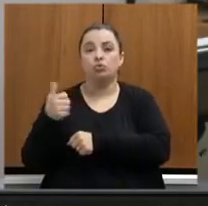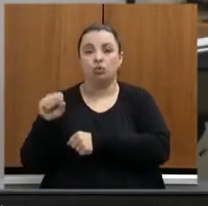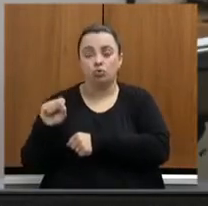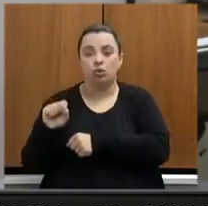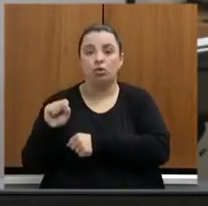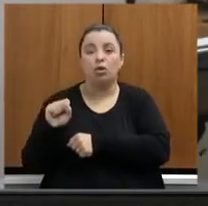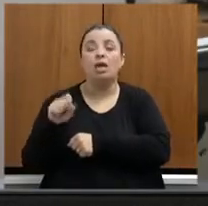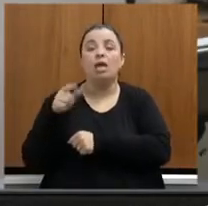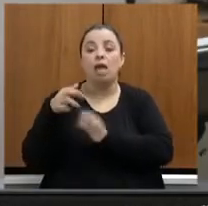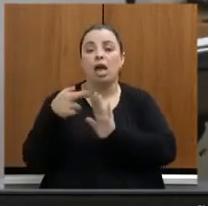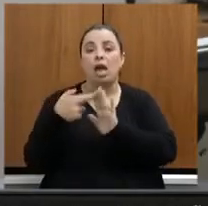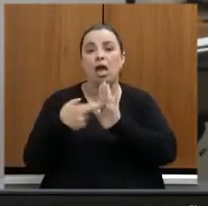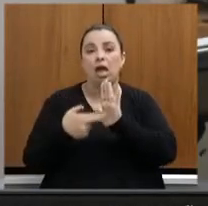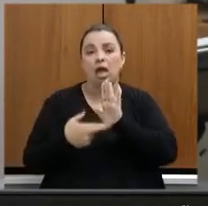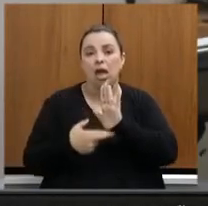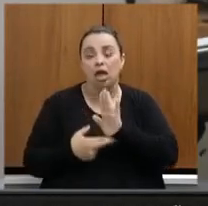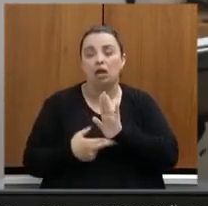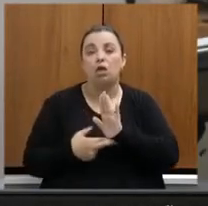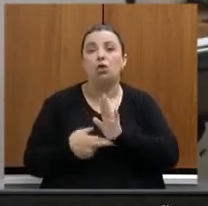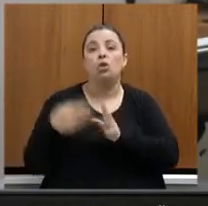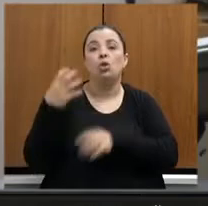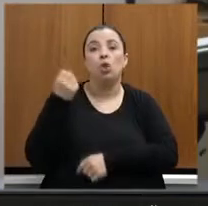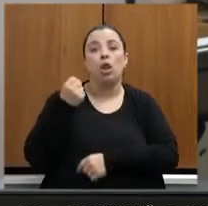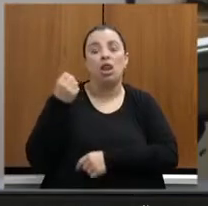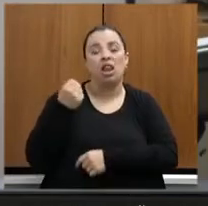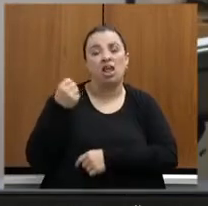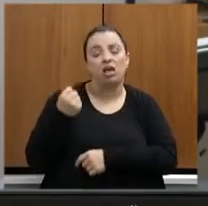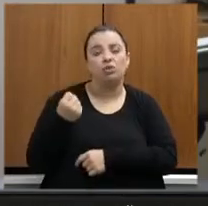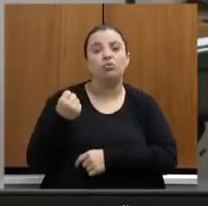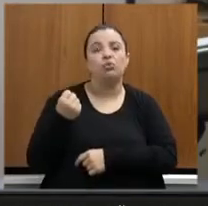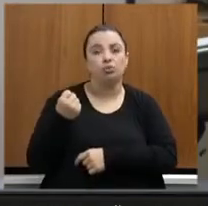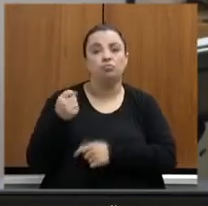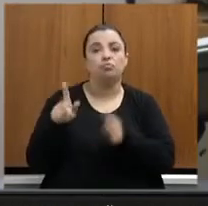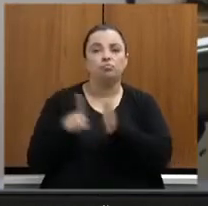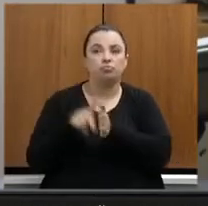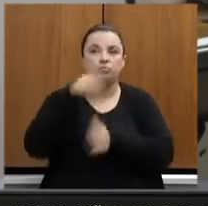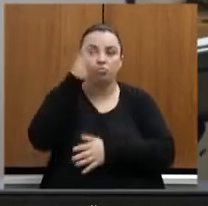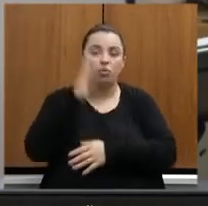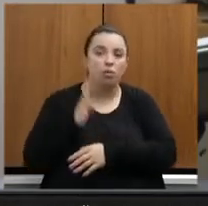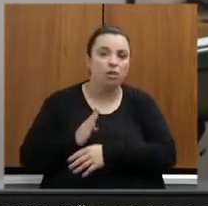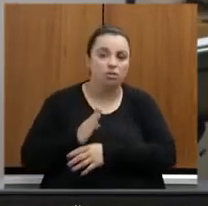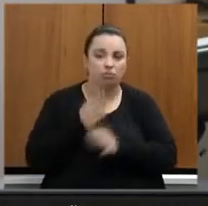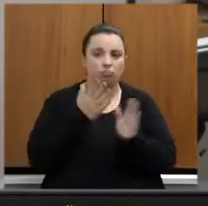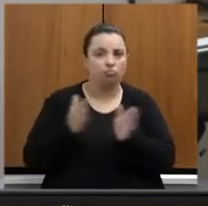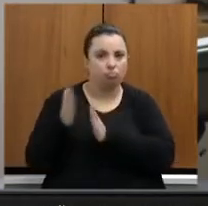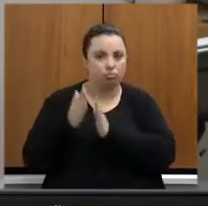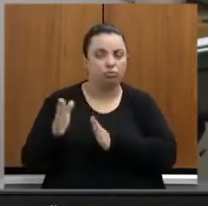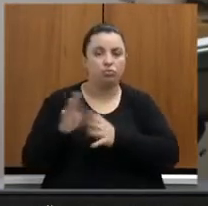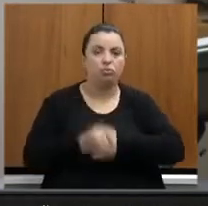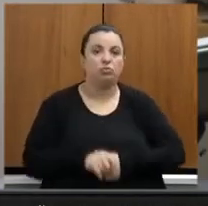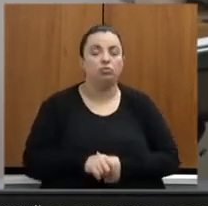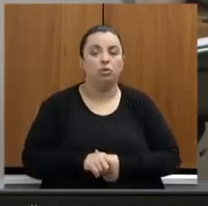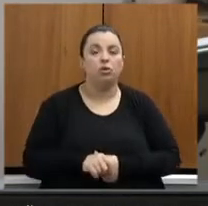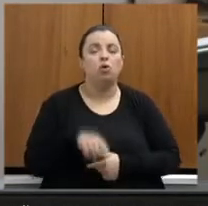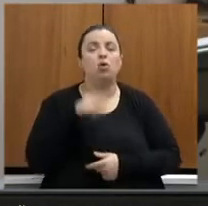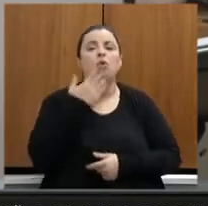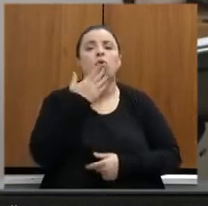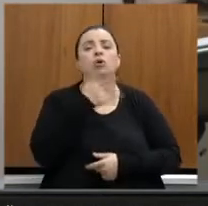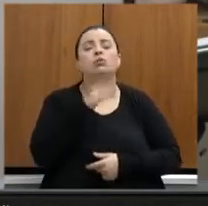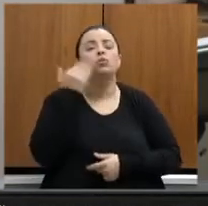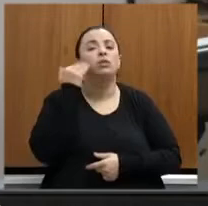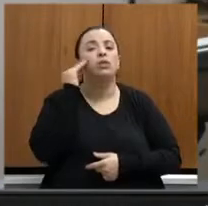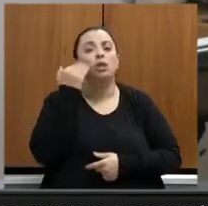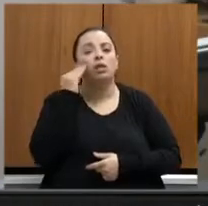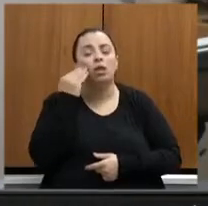cru no Brasil qual a sua interpretação quanto a possibilidade de a partir dos Comandos do